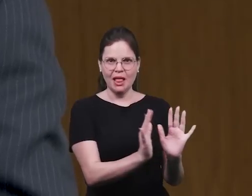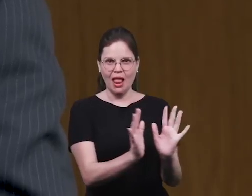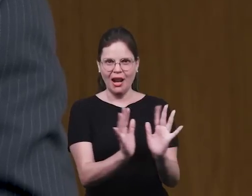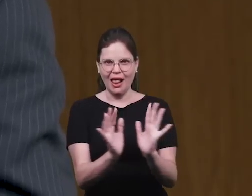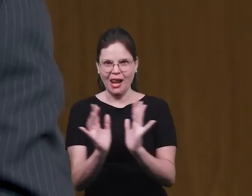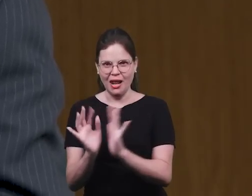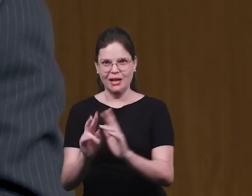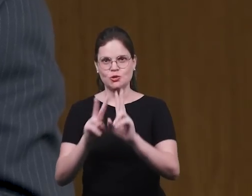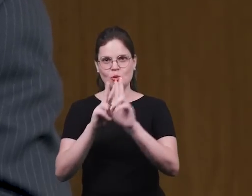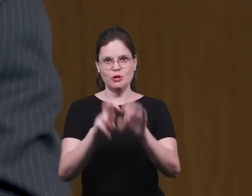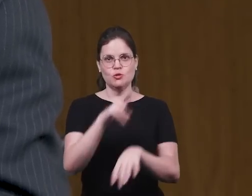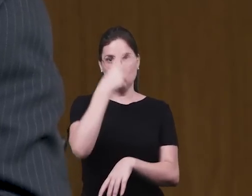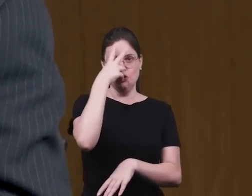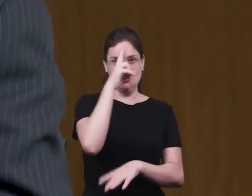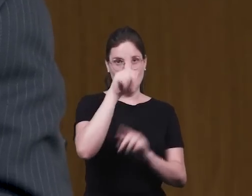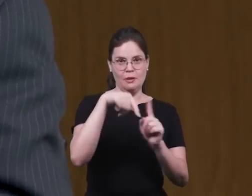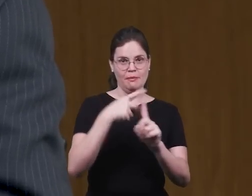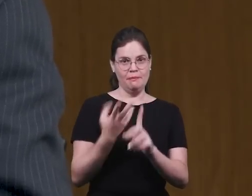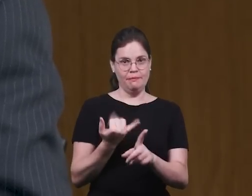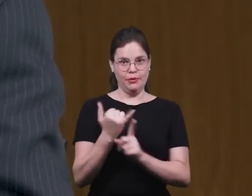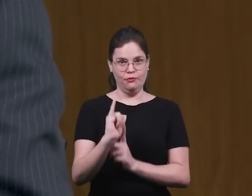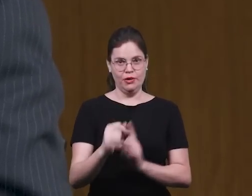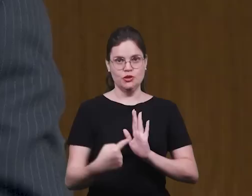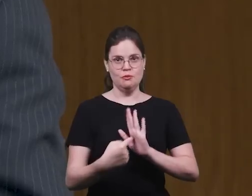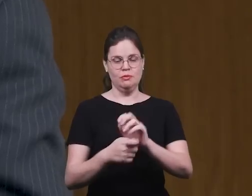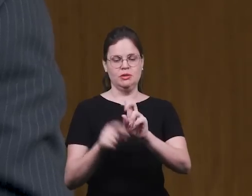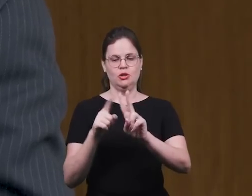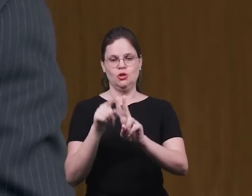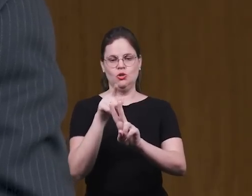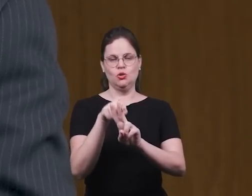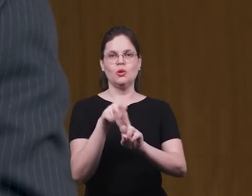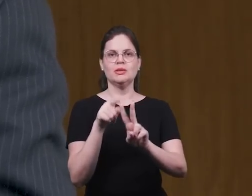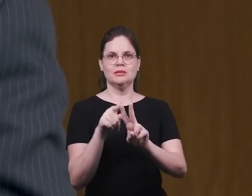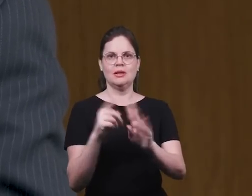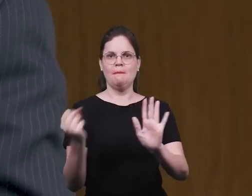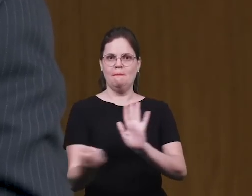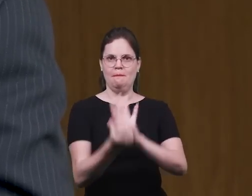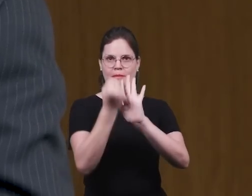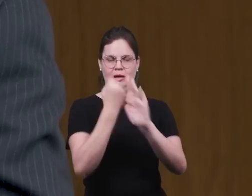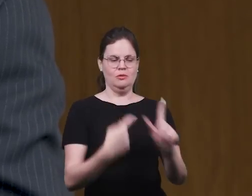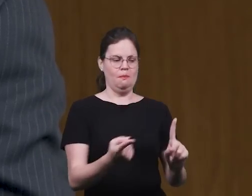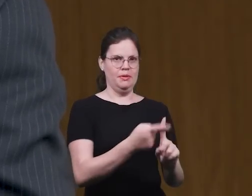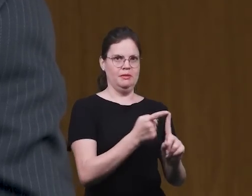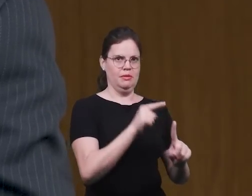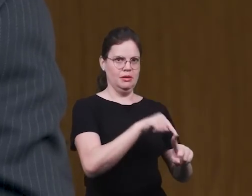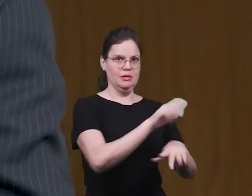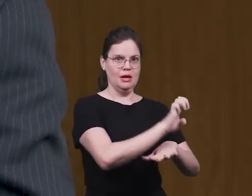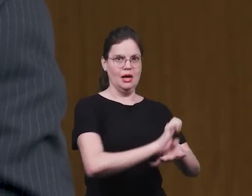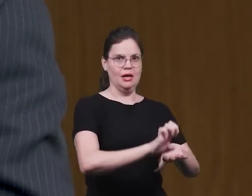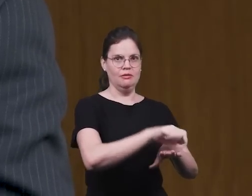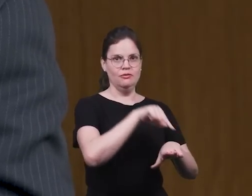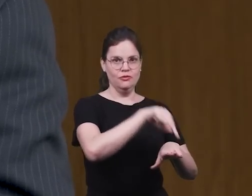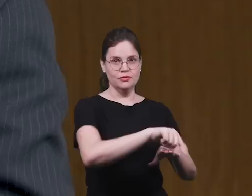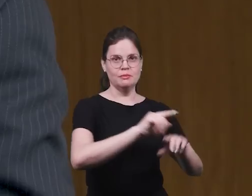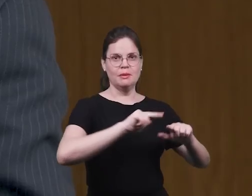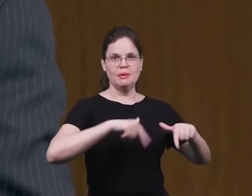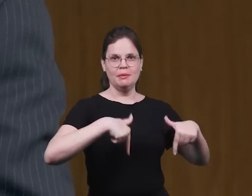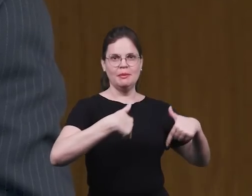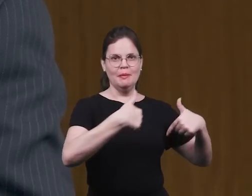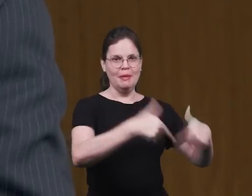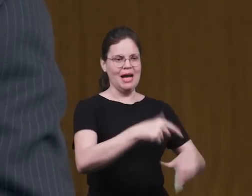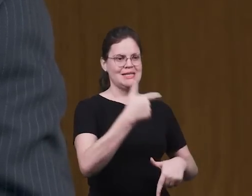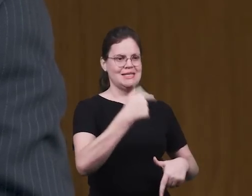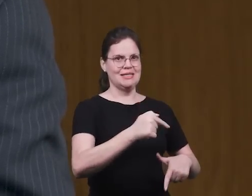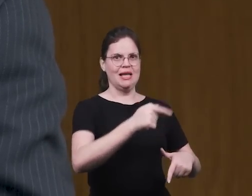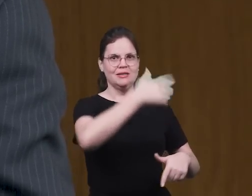igreja, nós temos realmente dois momentos que são marcantes. É o primeiro momento, que começa exatamente com a operação do